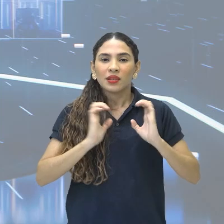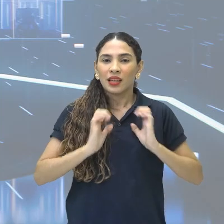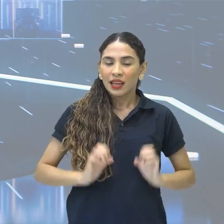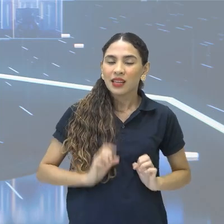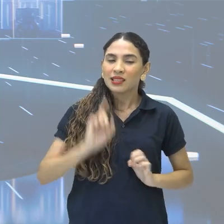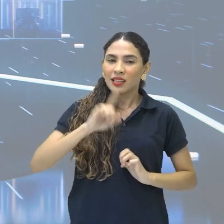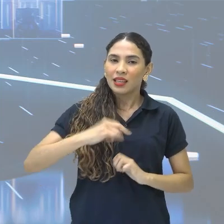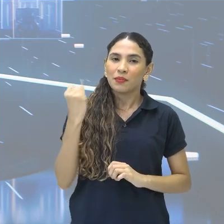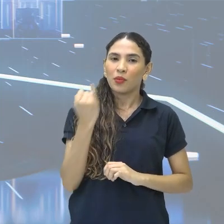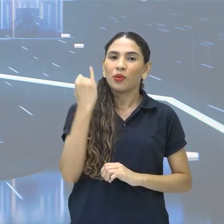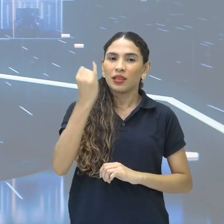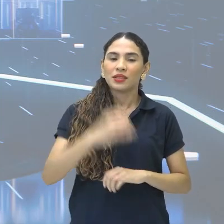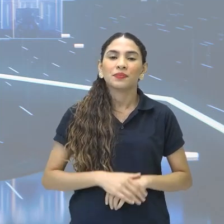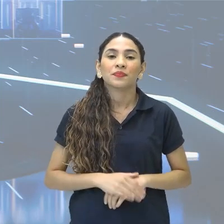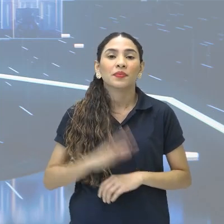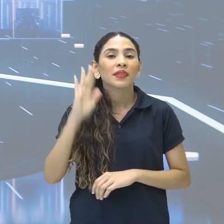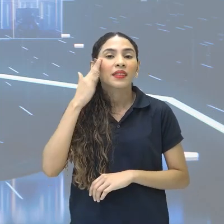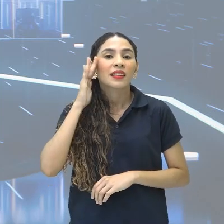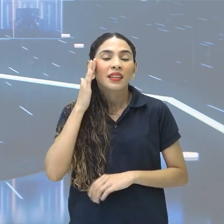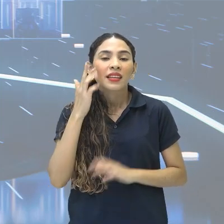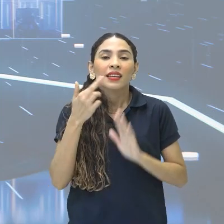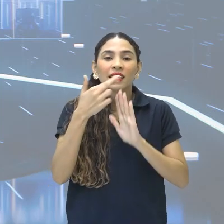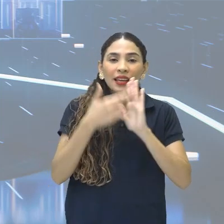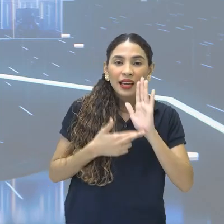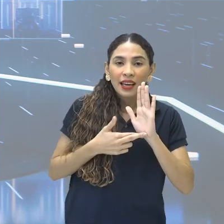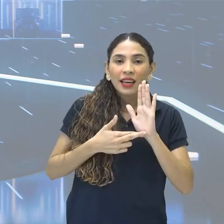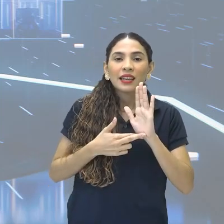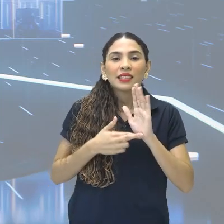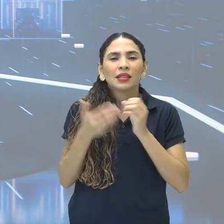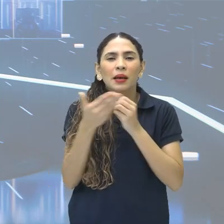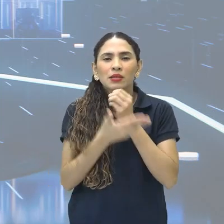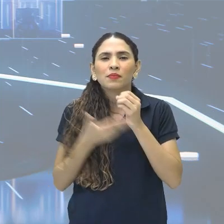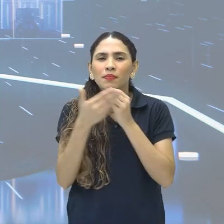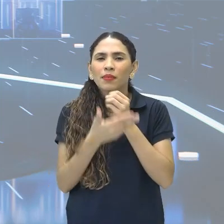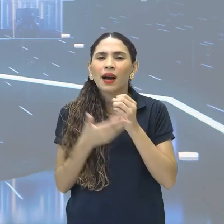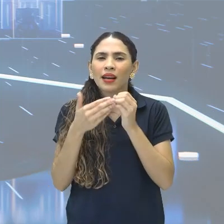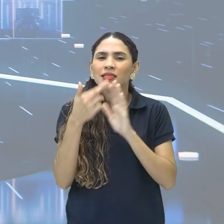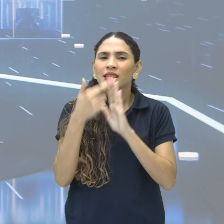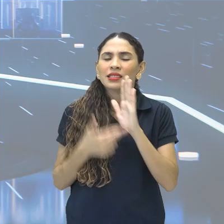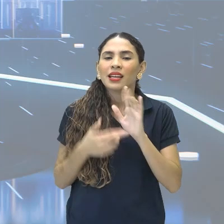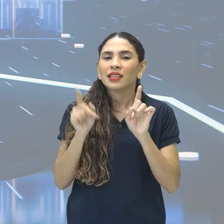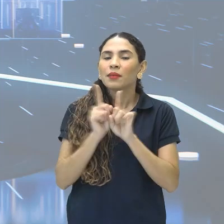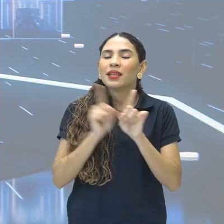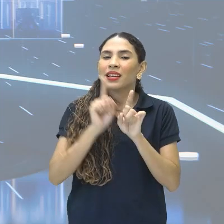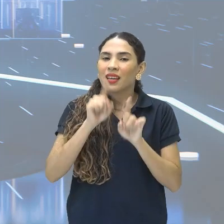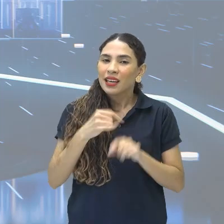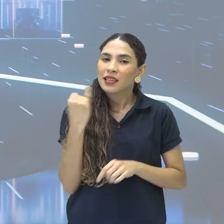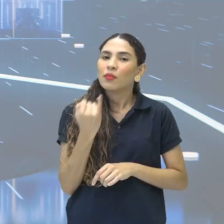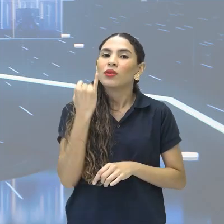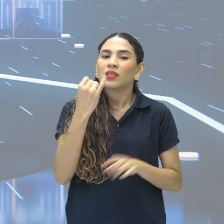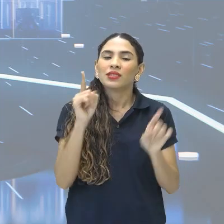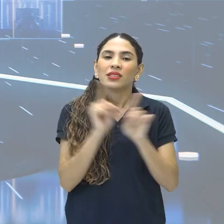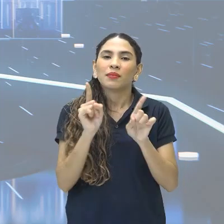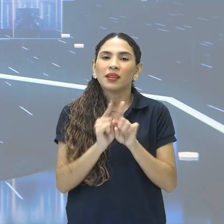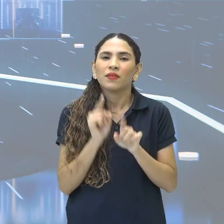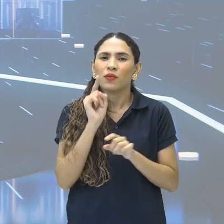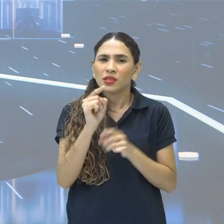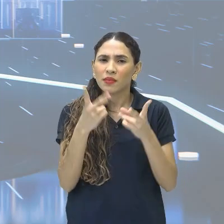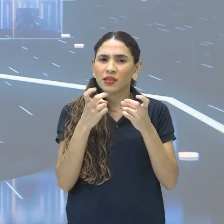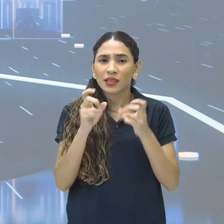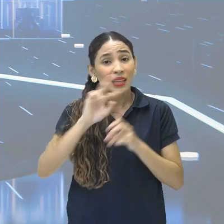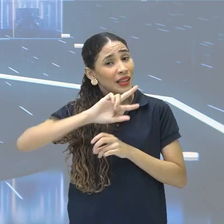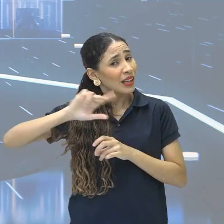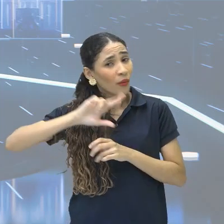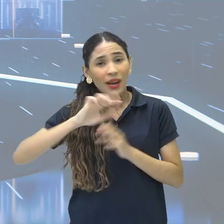ela é muito importante, né? Entender os princípios, as bases desses princípios todos são muito importantes aí. Estão vendo que não é tão